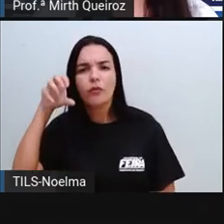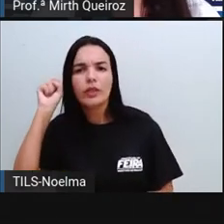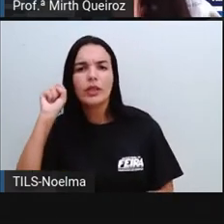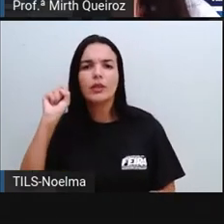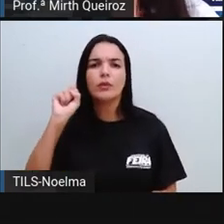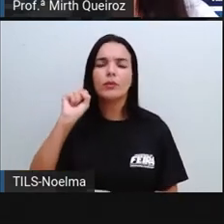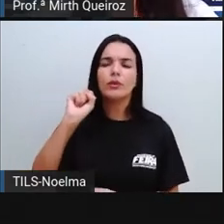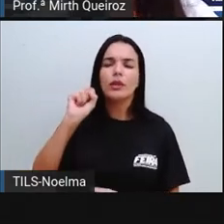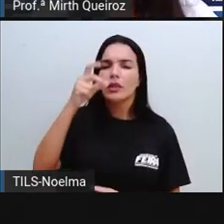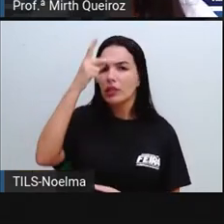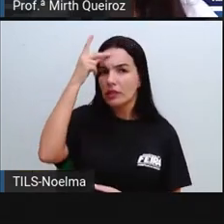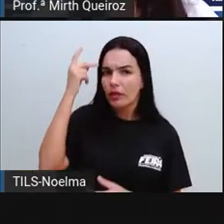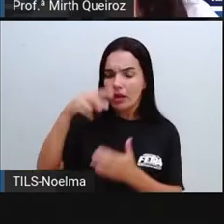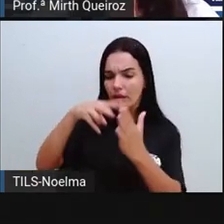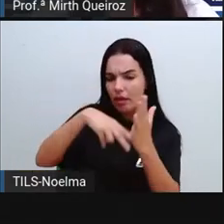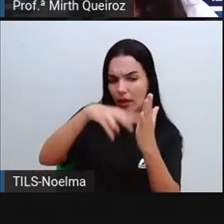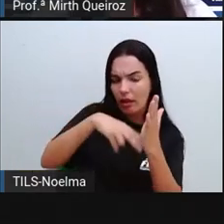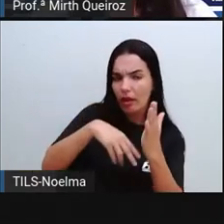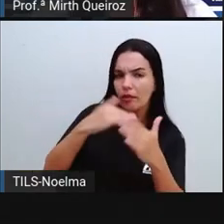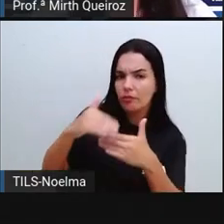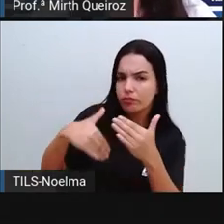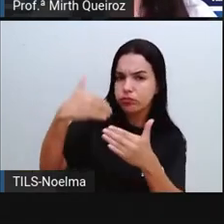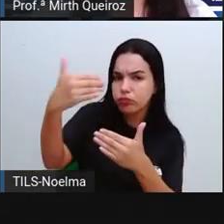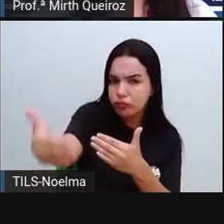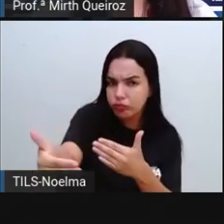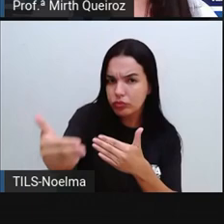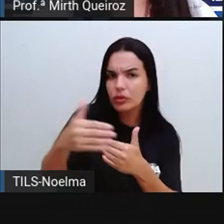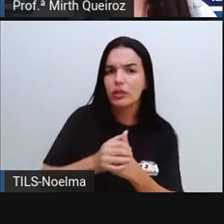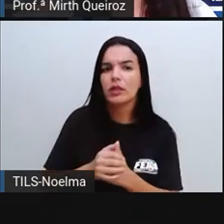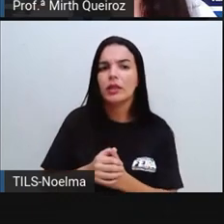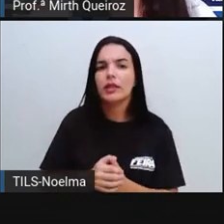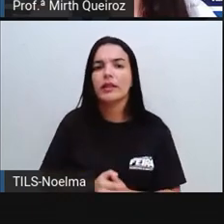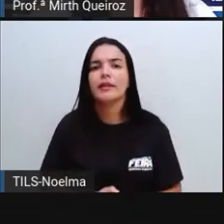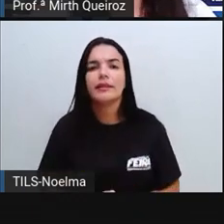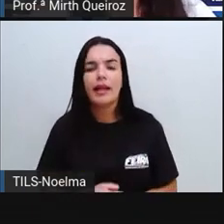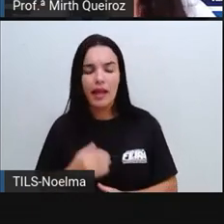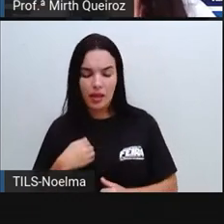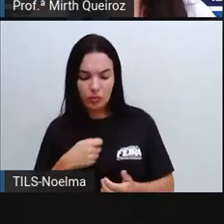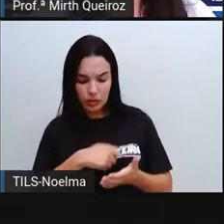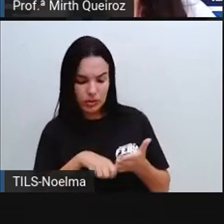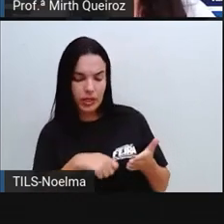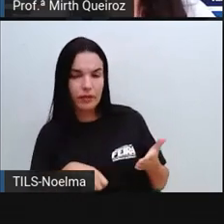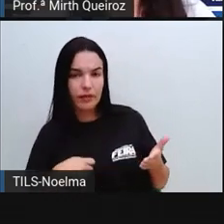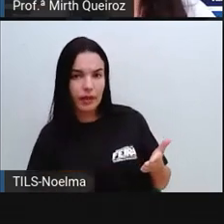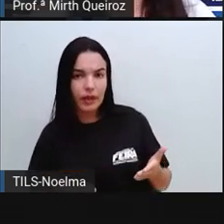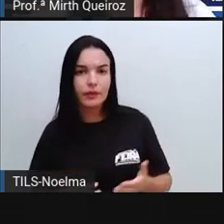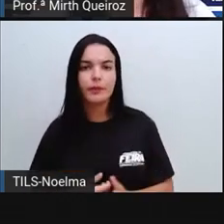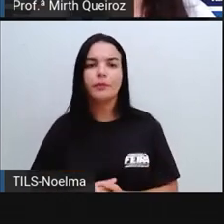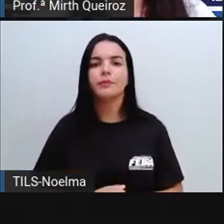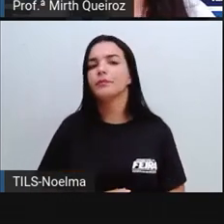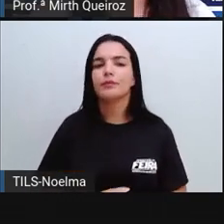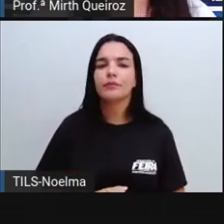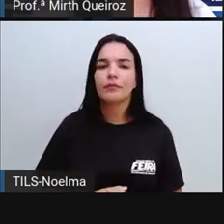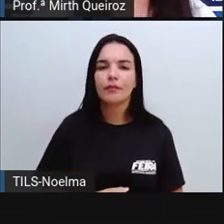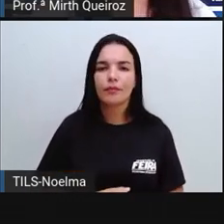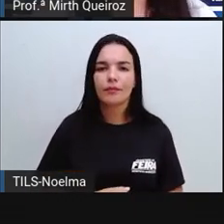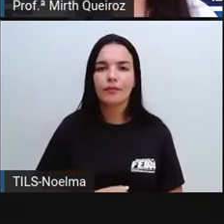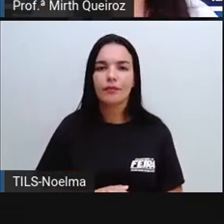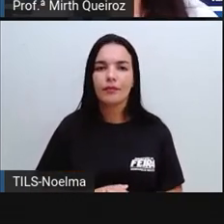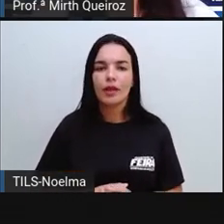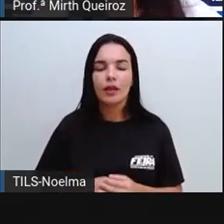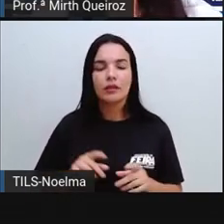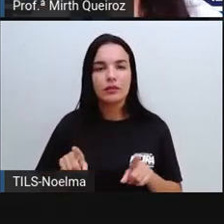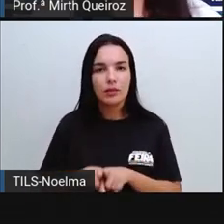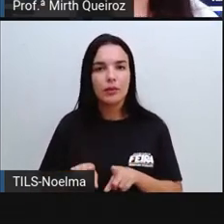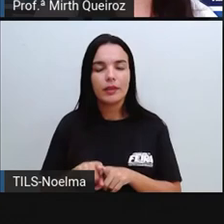quem está aí transmitindo a mensagem. Para que público se destina, que é o destinatário. Com base nisso,